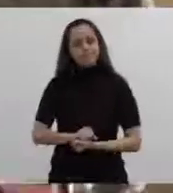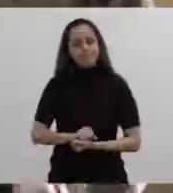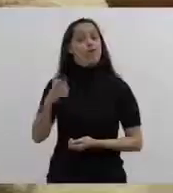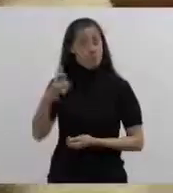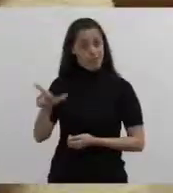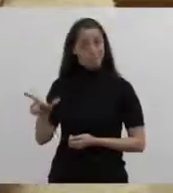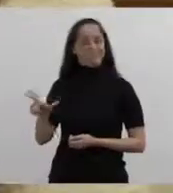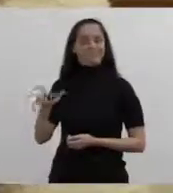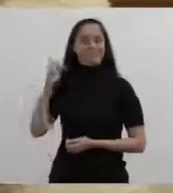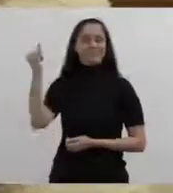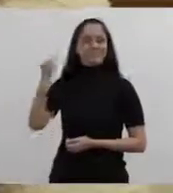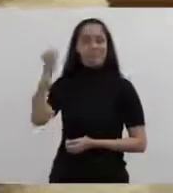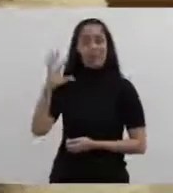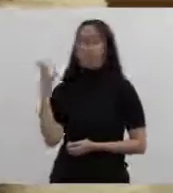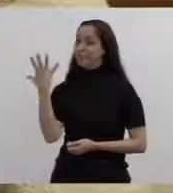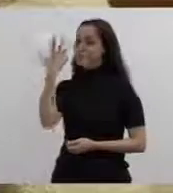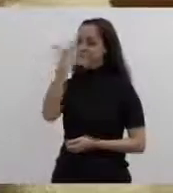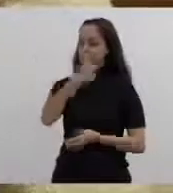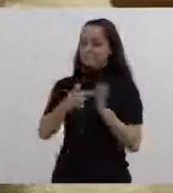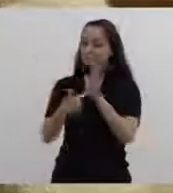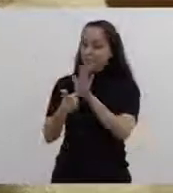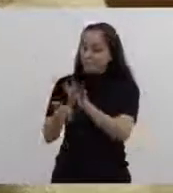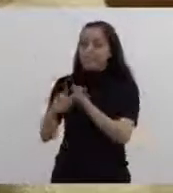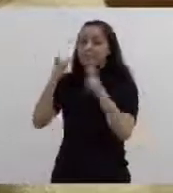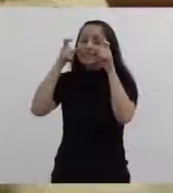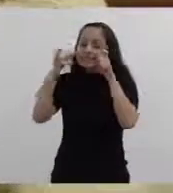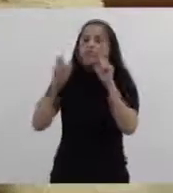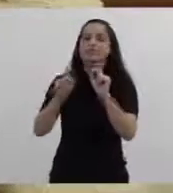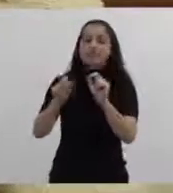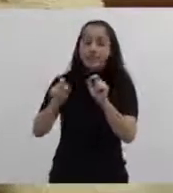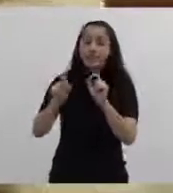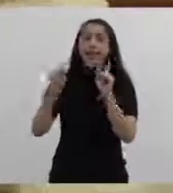em particular. Maria José. Outra atividade